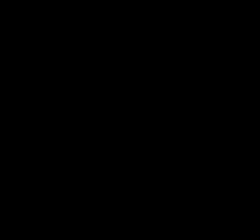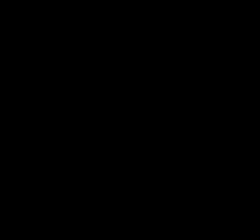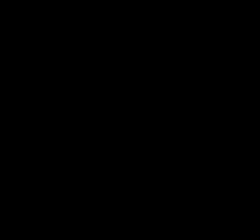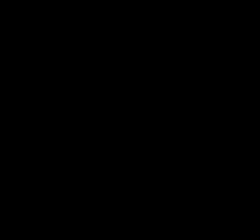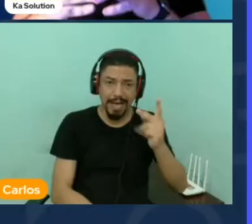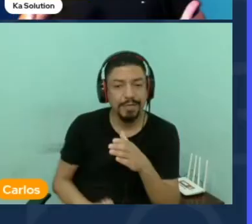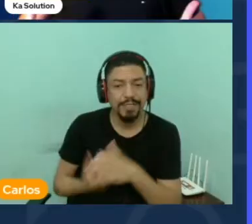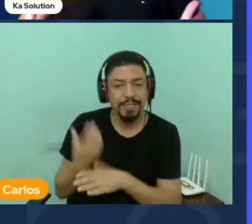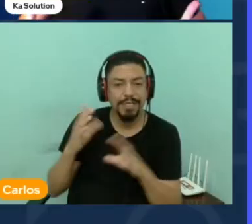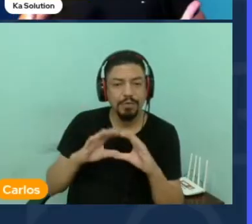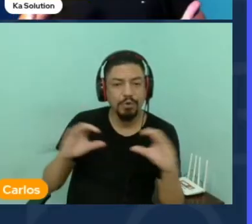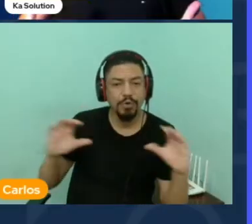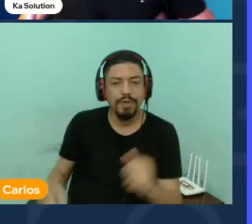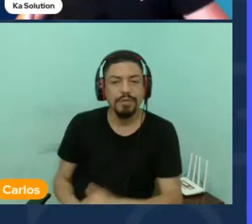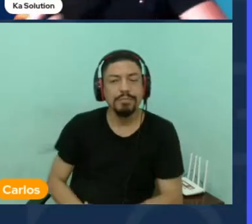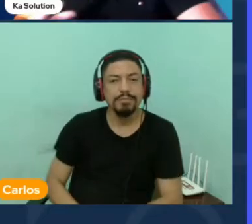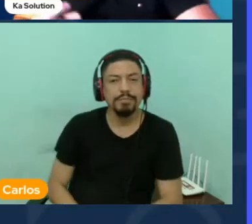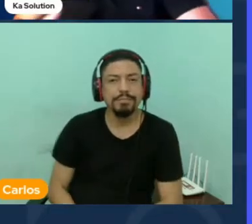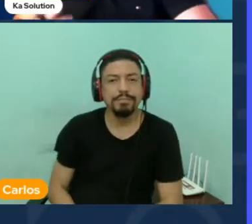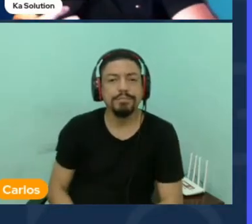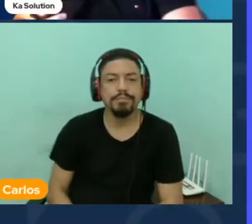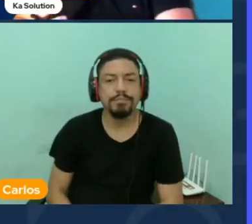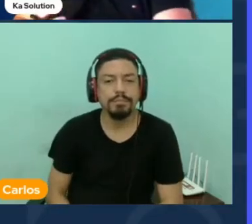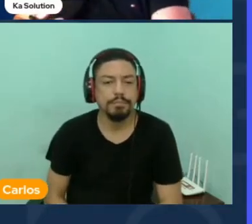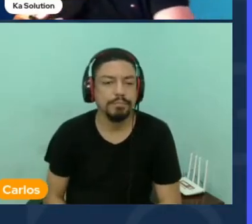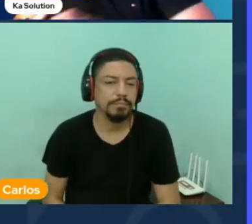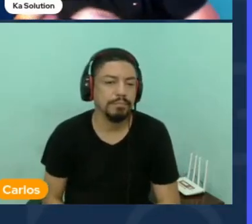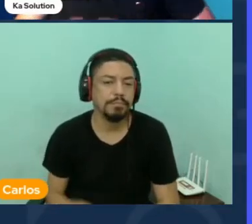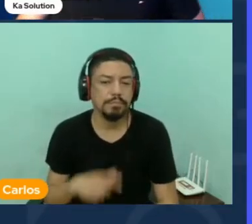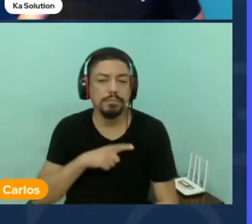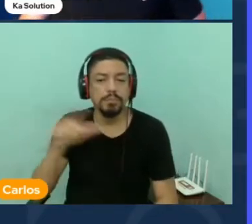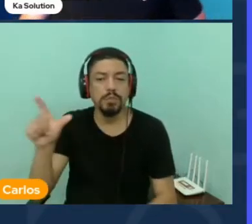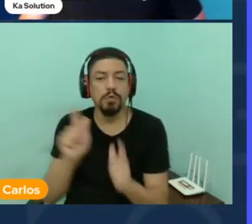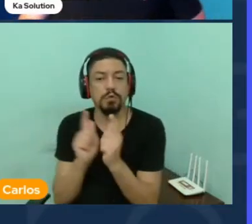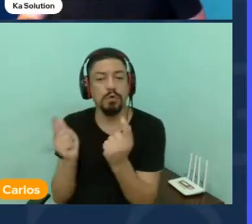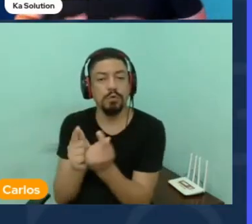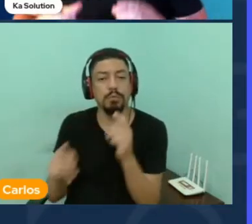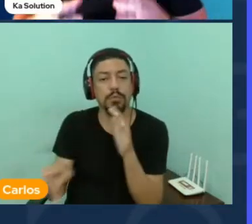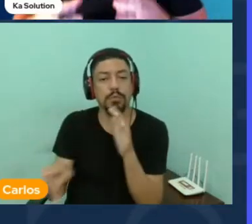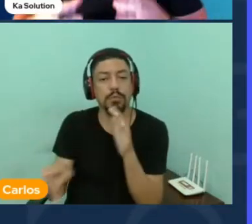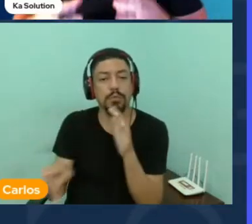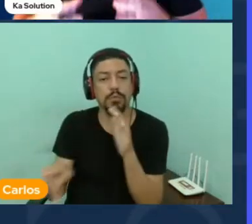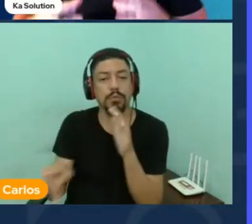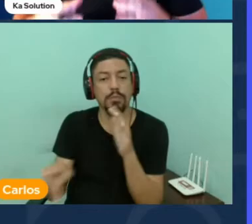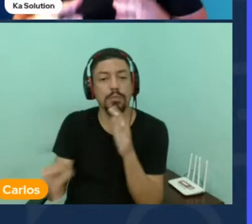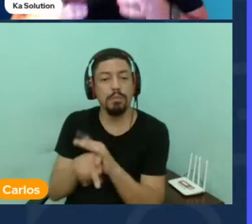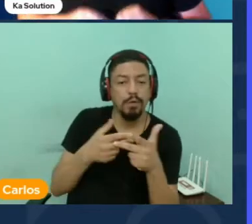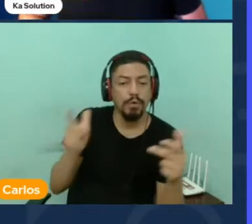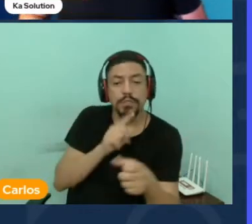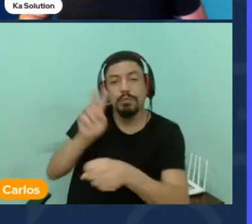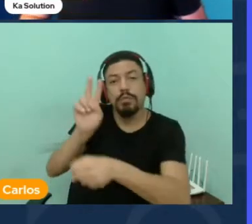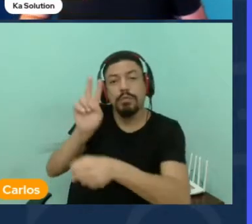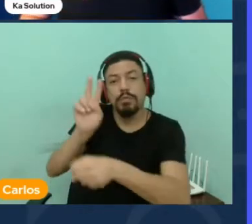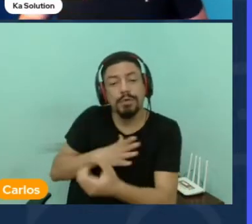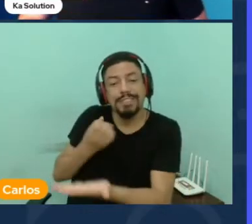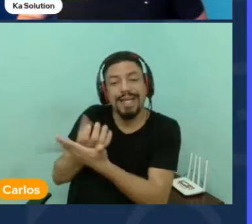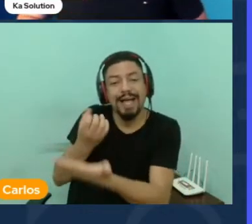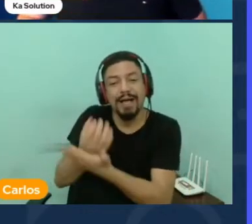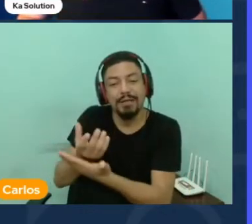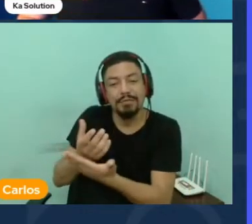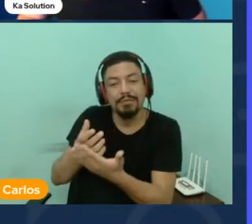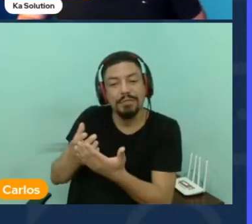na nuvem. Mas eu tenho um outro conjunto também de recursos para proteger os meus dados, a